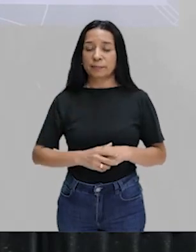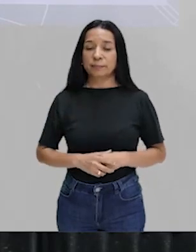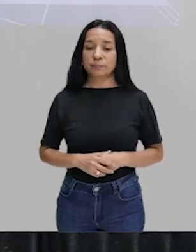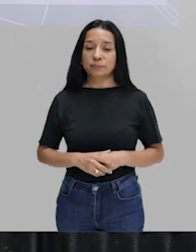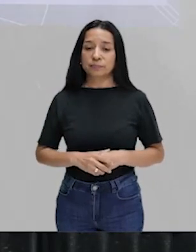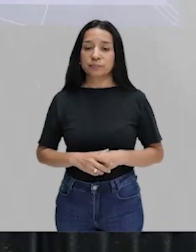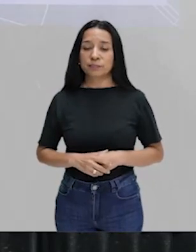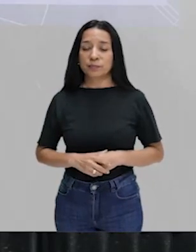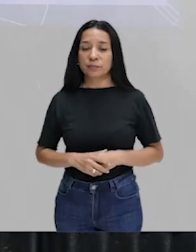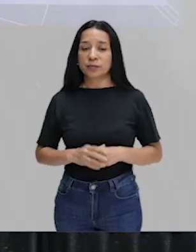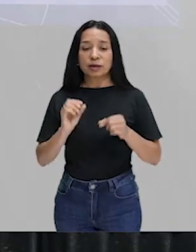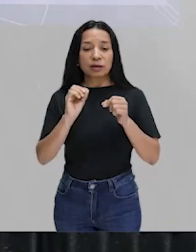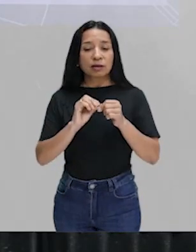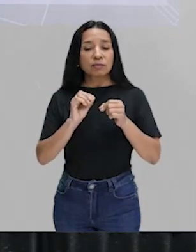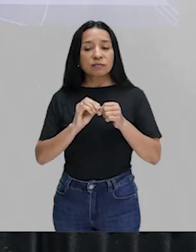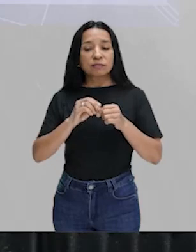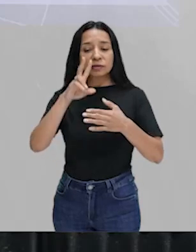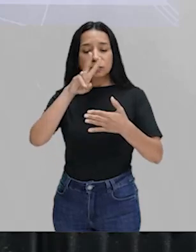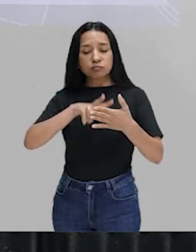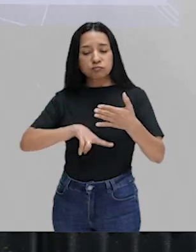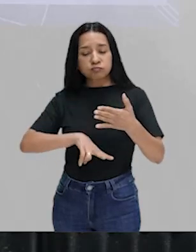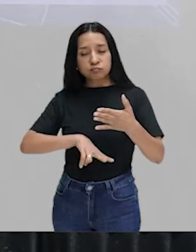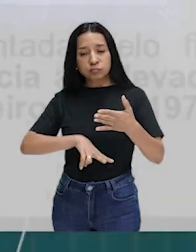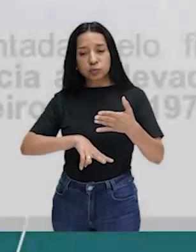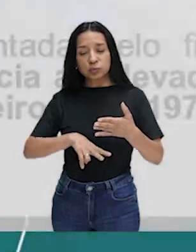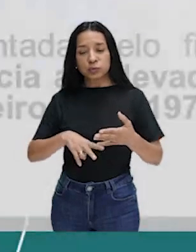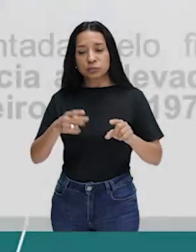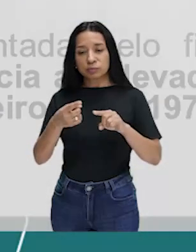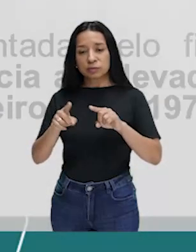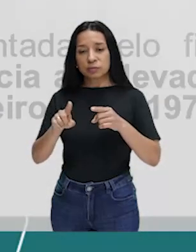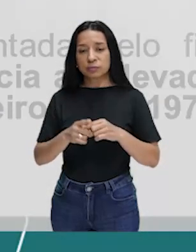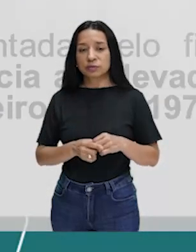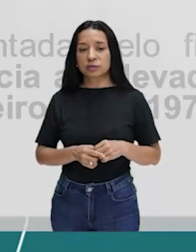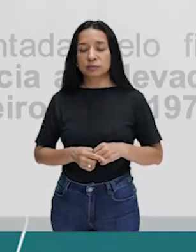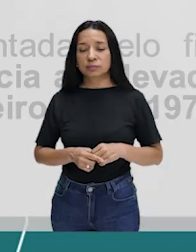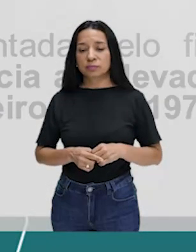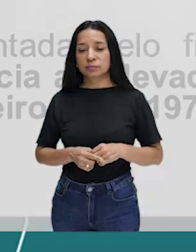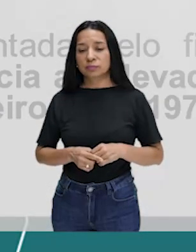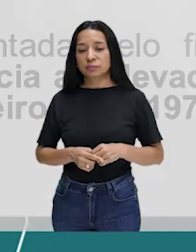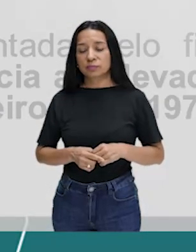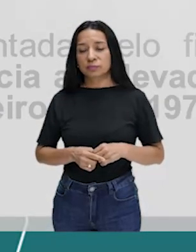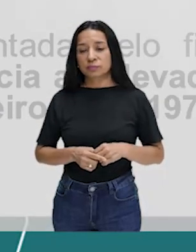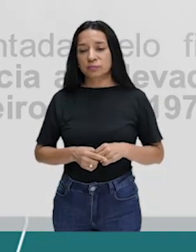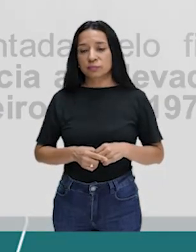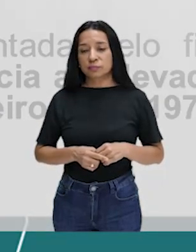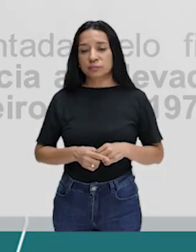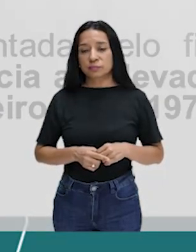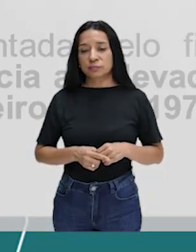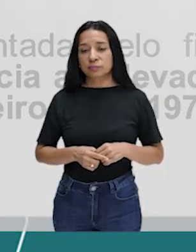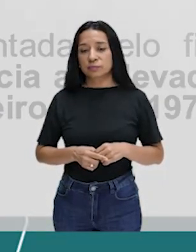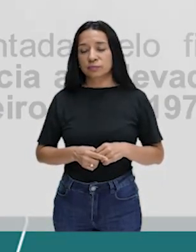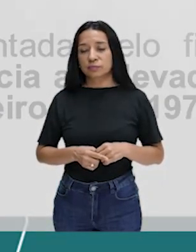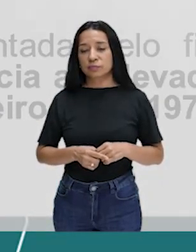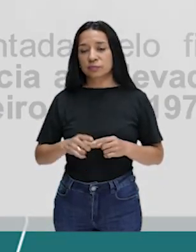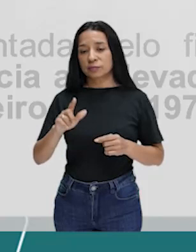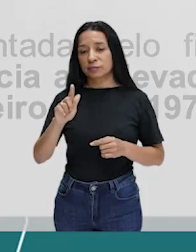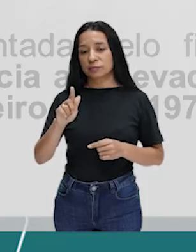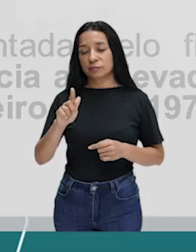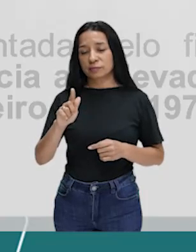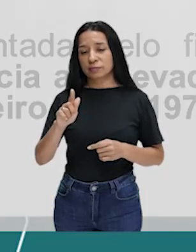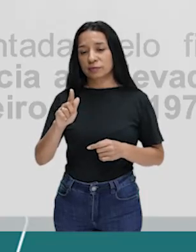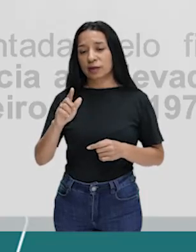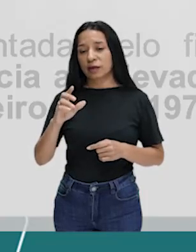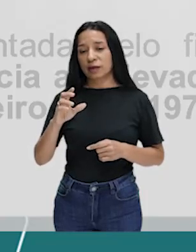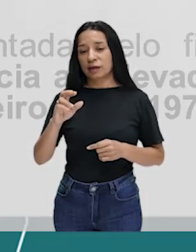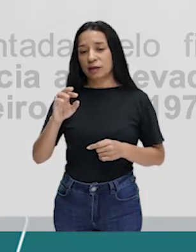com vocês aqui a análise dessa música, tá bom? Ela foi gravada por uma cantora que já é falecida, chamada Elis